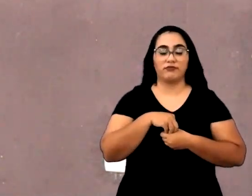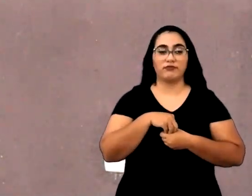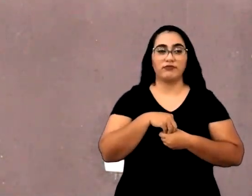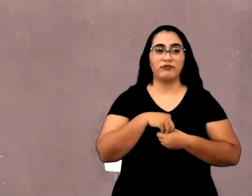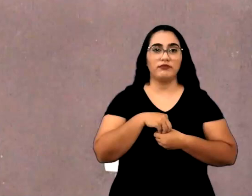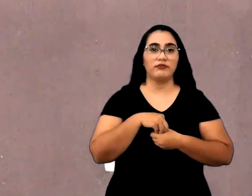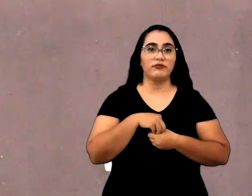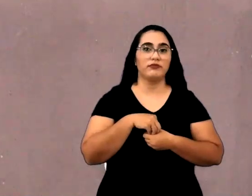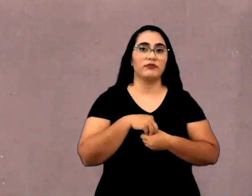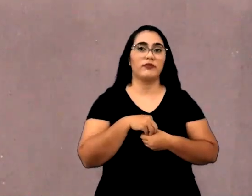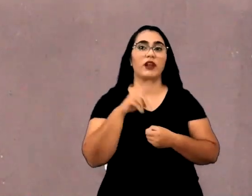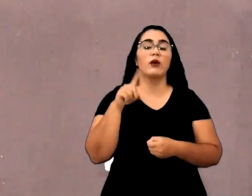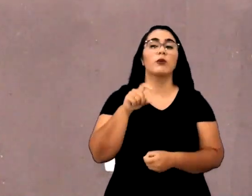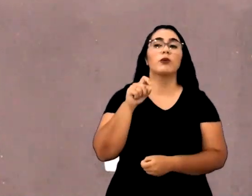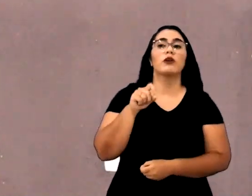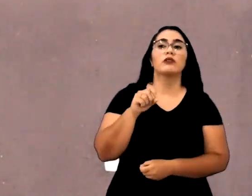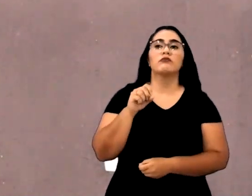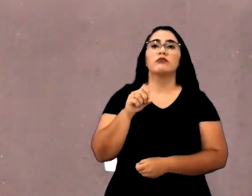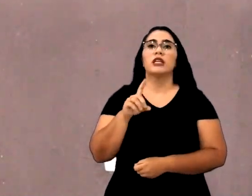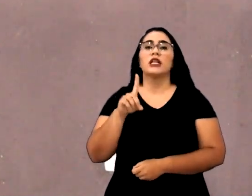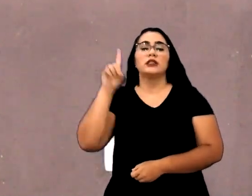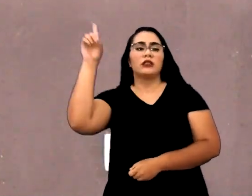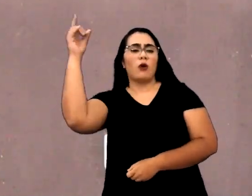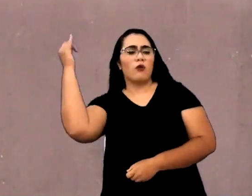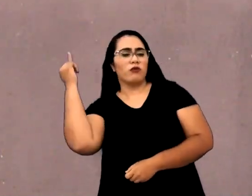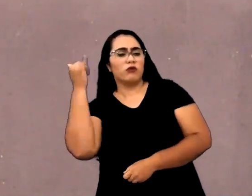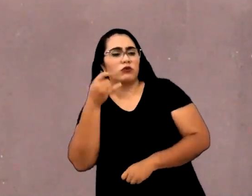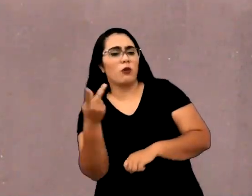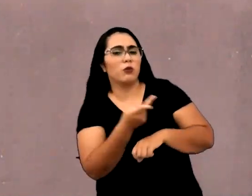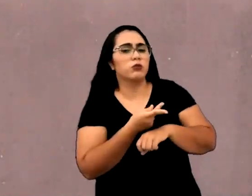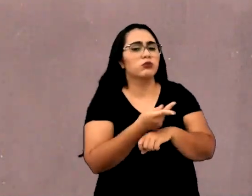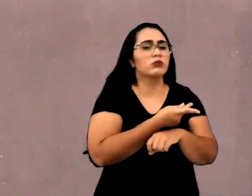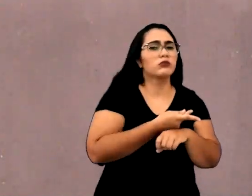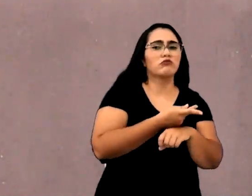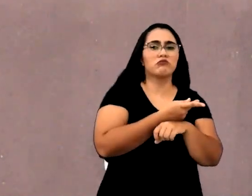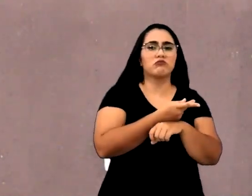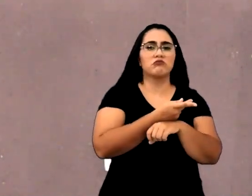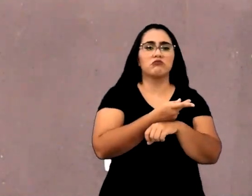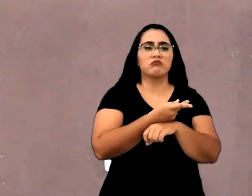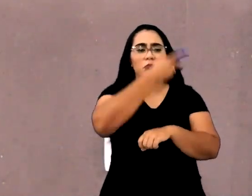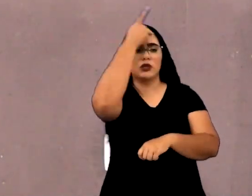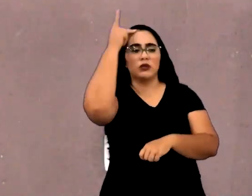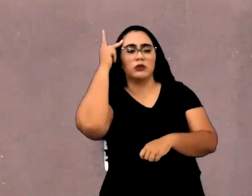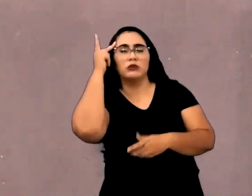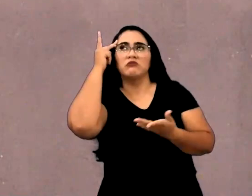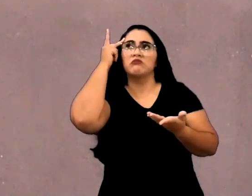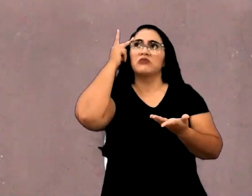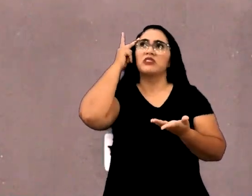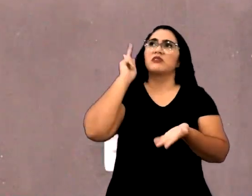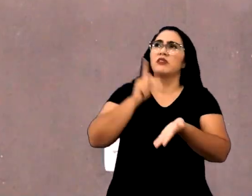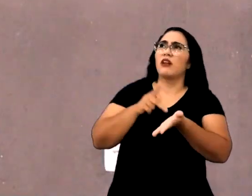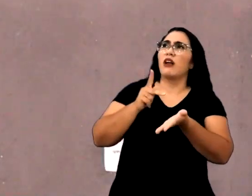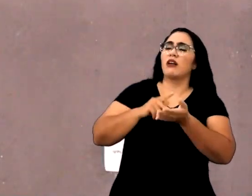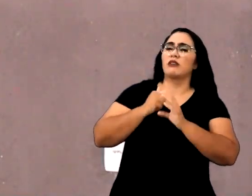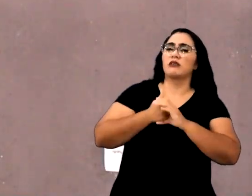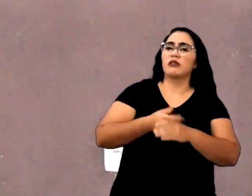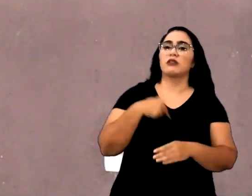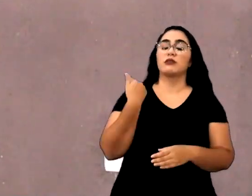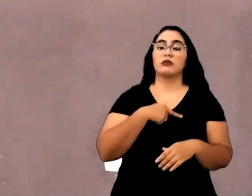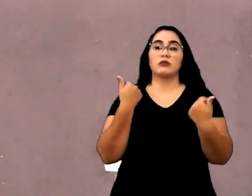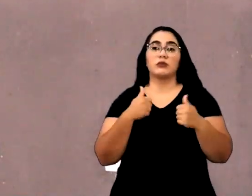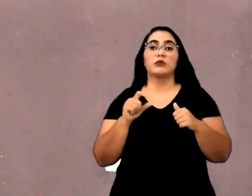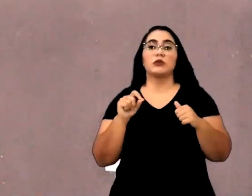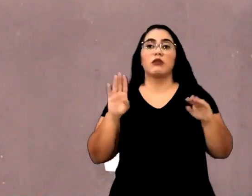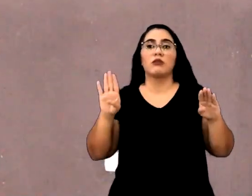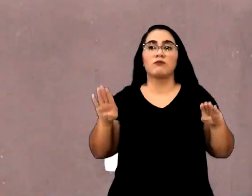E aí ele diz, se o meu povo, que se chama pelo meu nome, se humilhar, precisa realmente nós